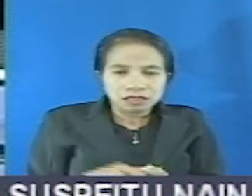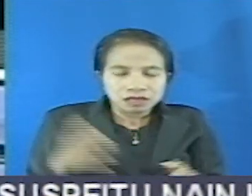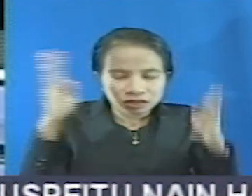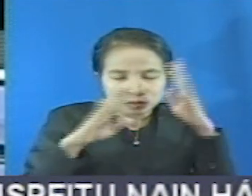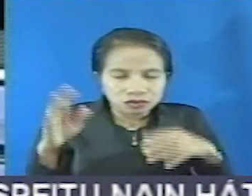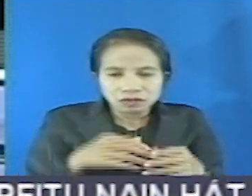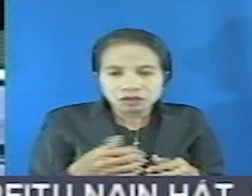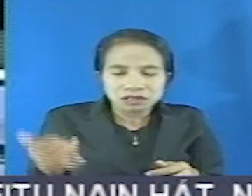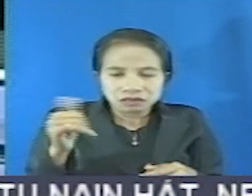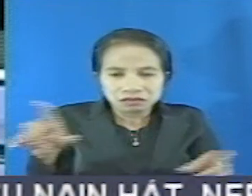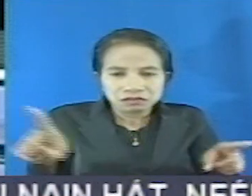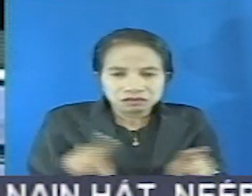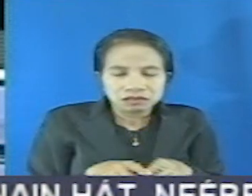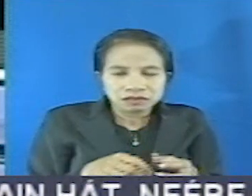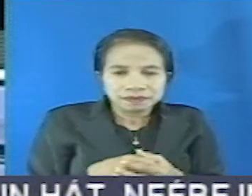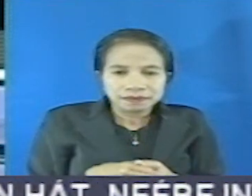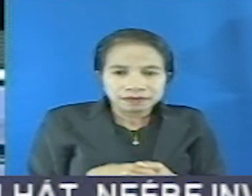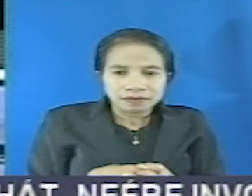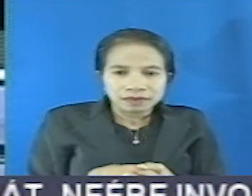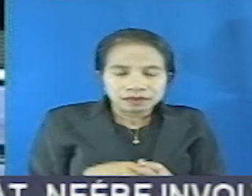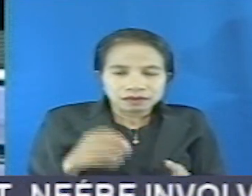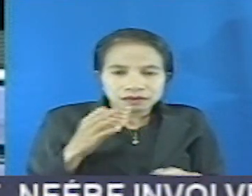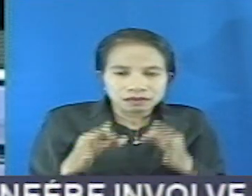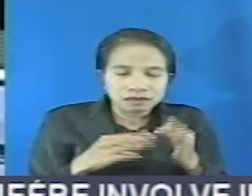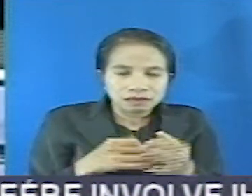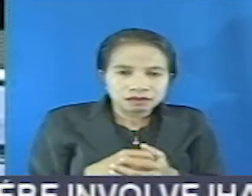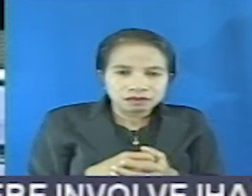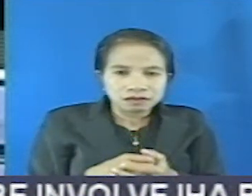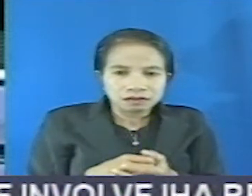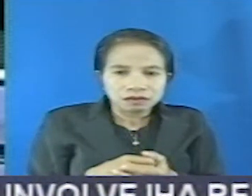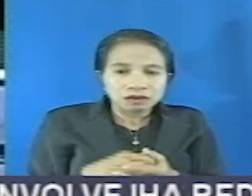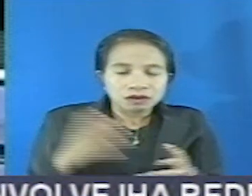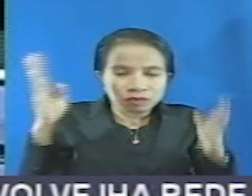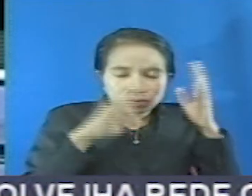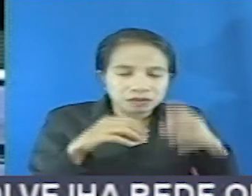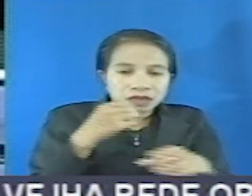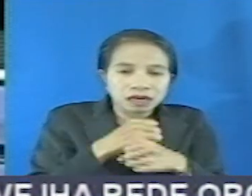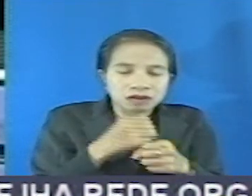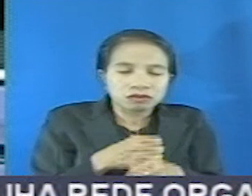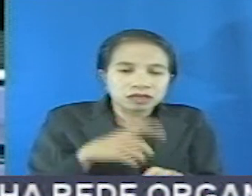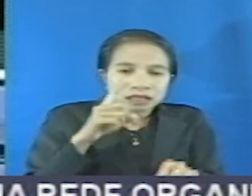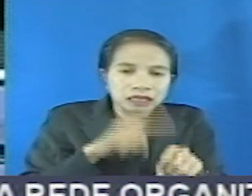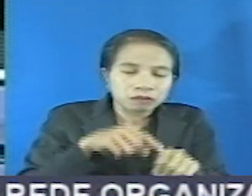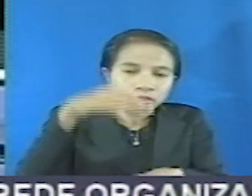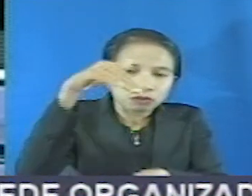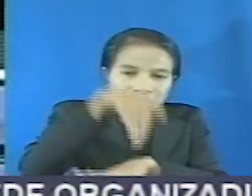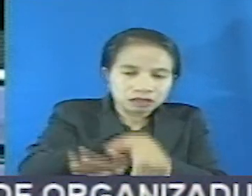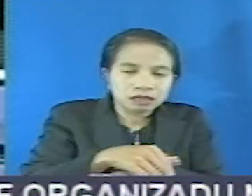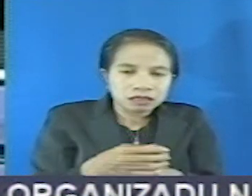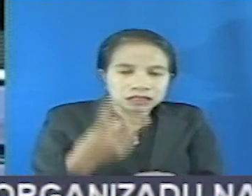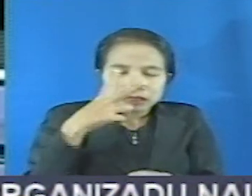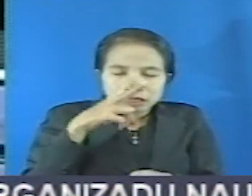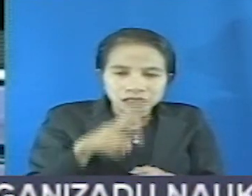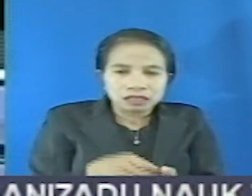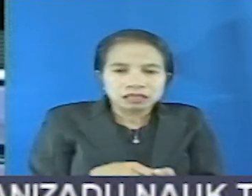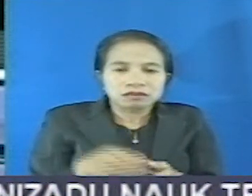sana. Satang atuasaun ida nebe halo iha tempo kalang. Portanto itahare circunstance o